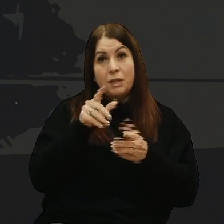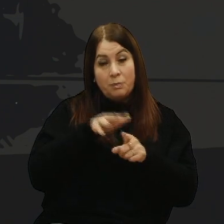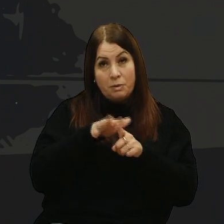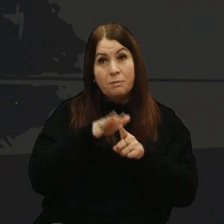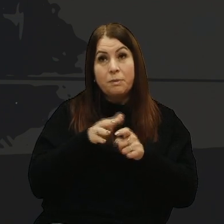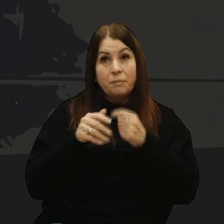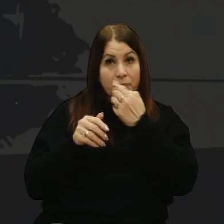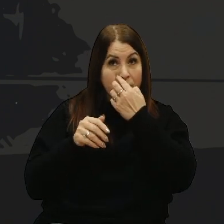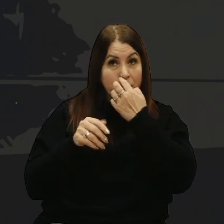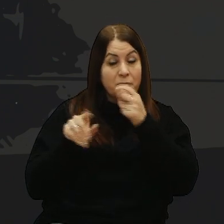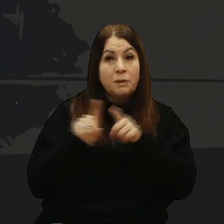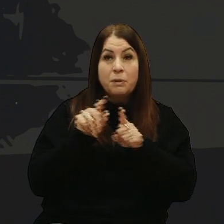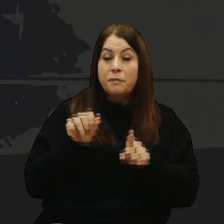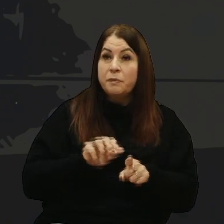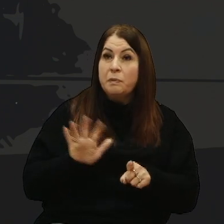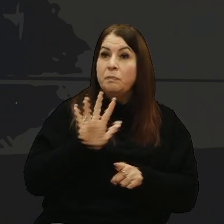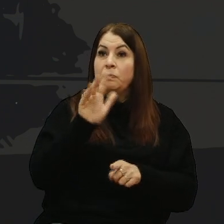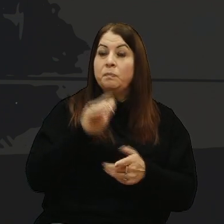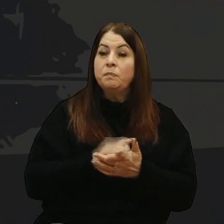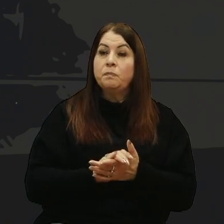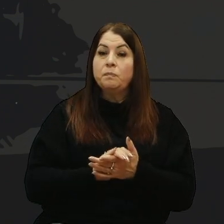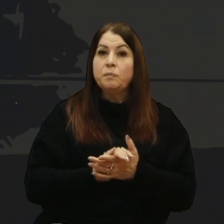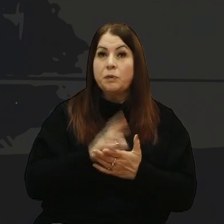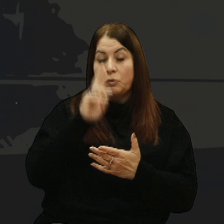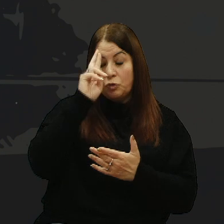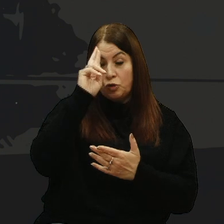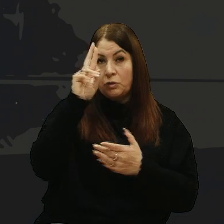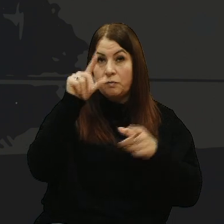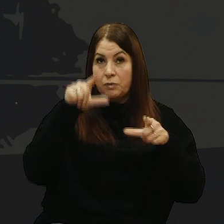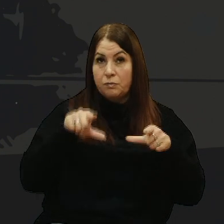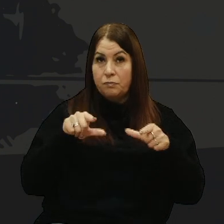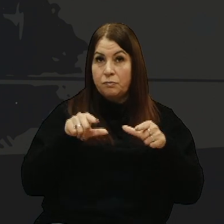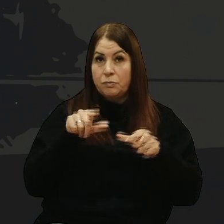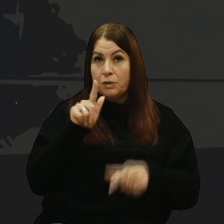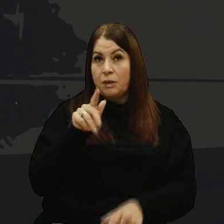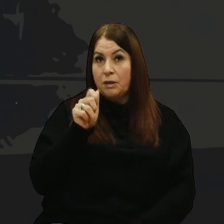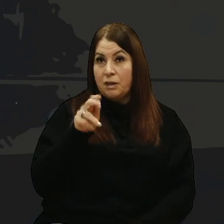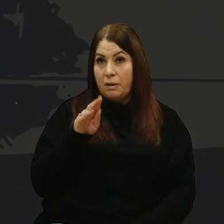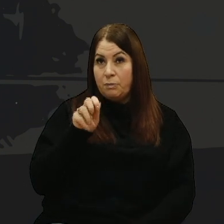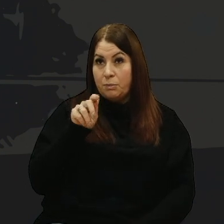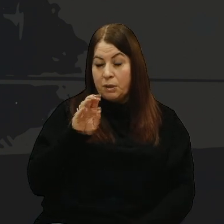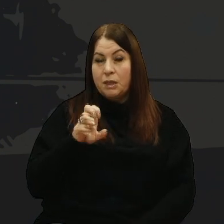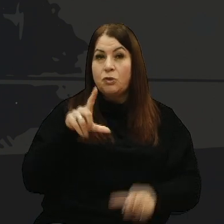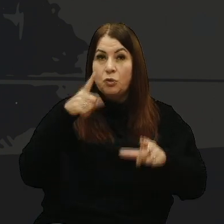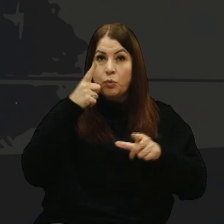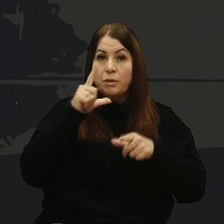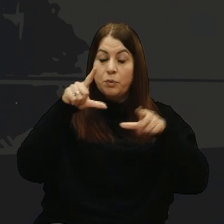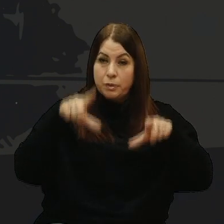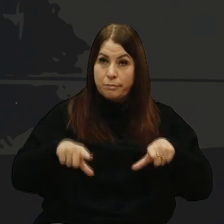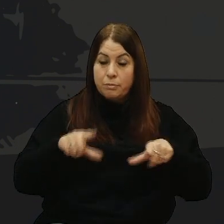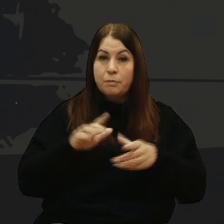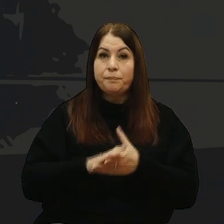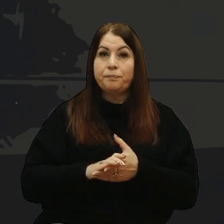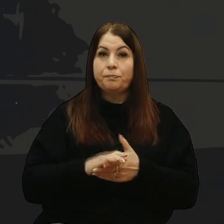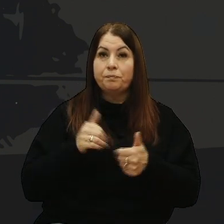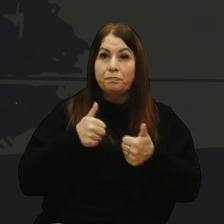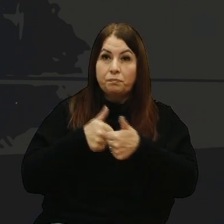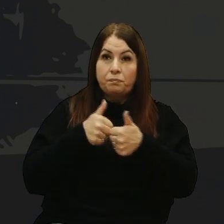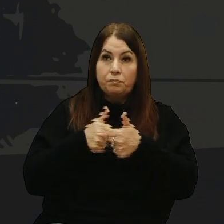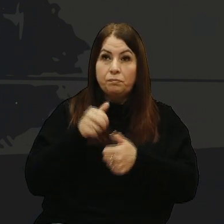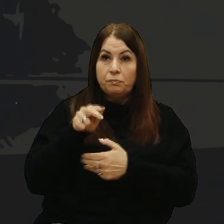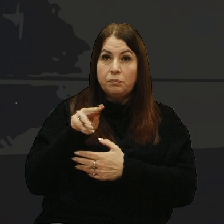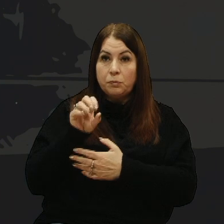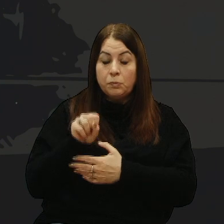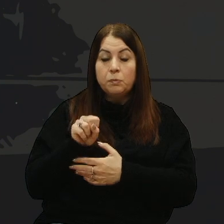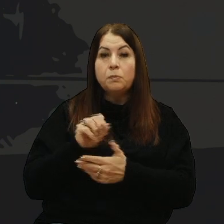Quero também valorizar o nosso chefe de gabinete, que conseguiu um espaço bem pertinho da